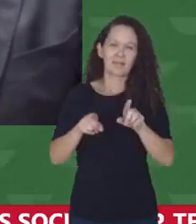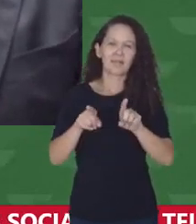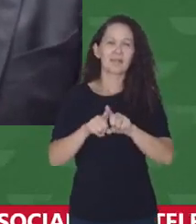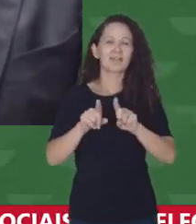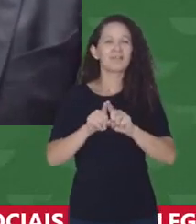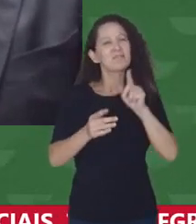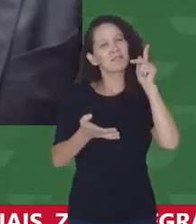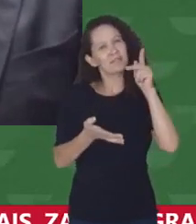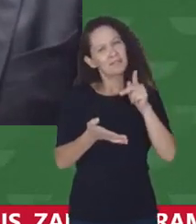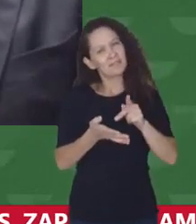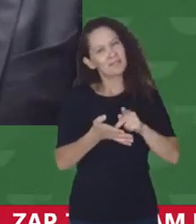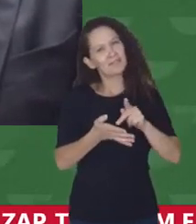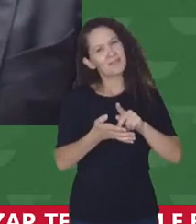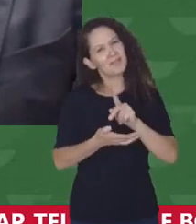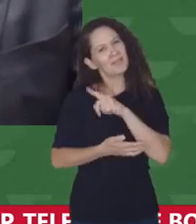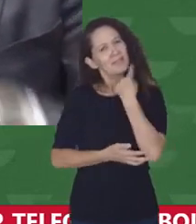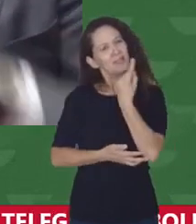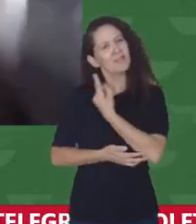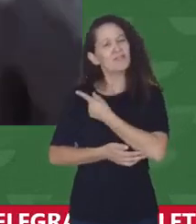na realidade,